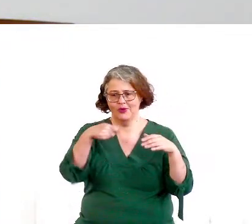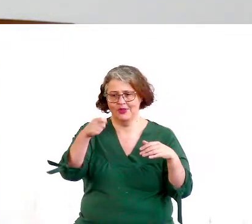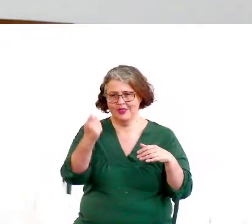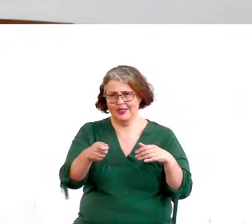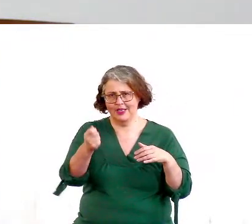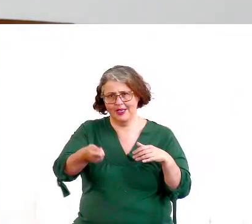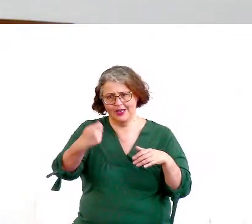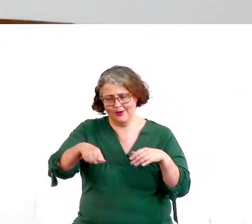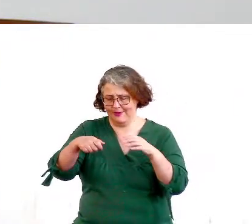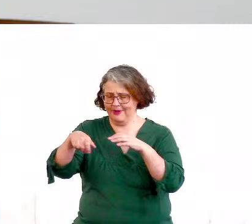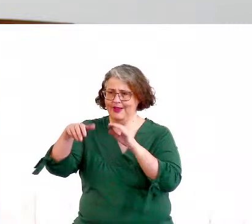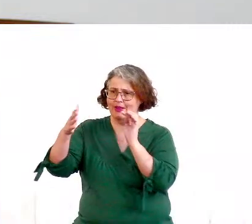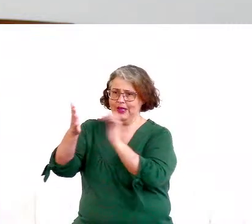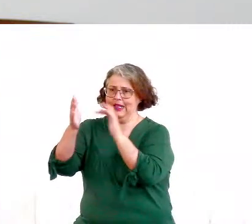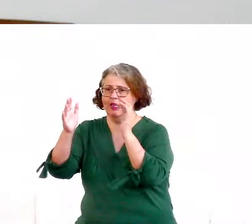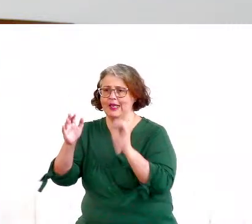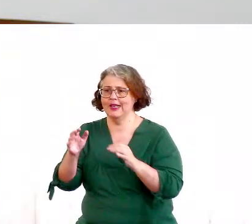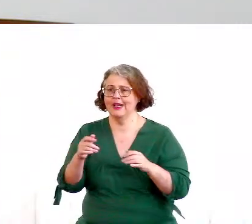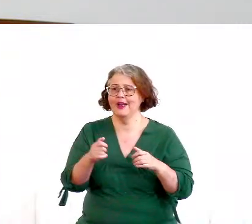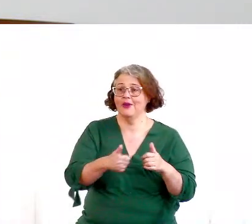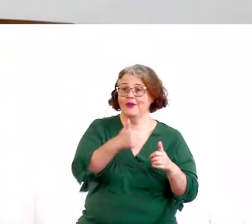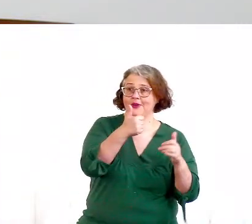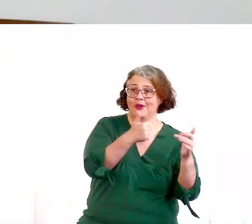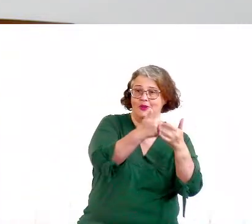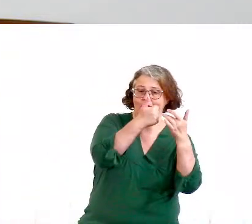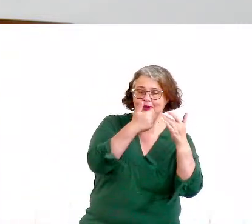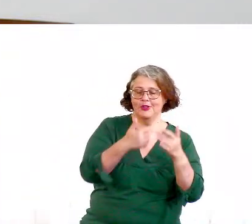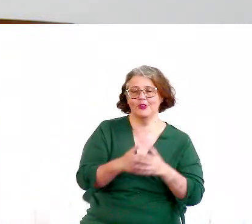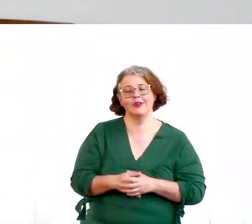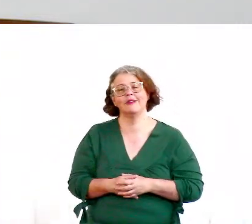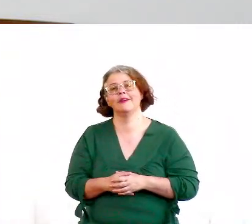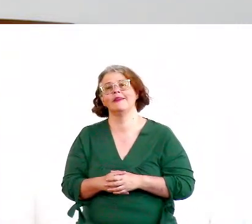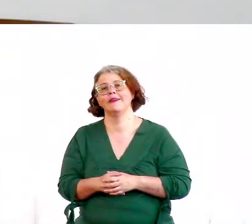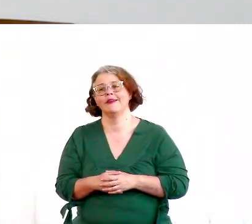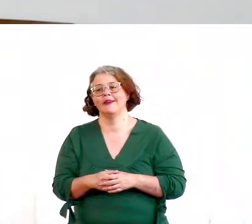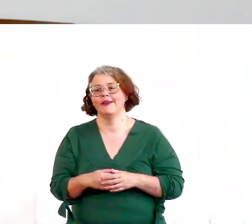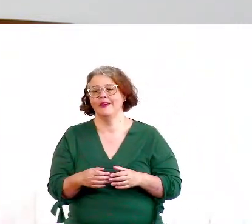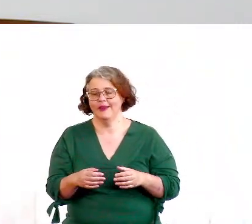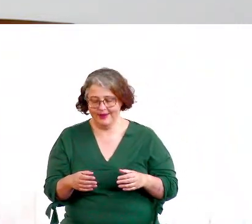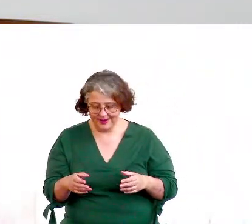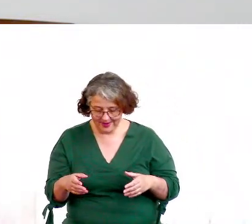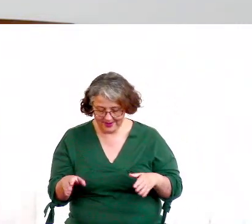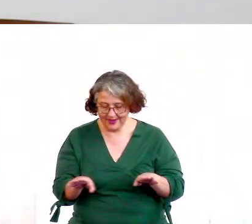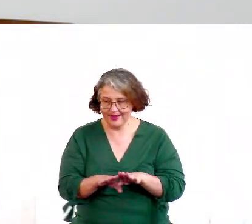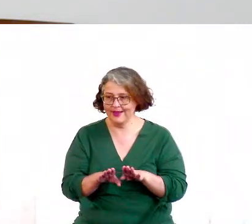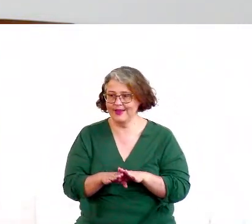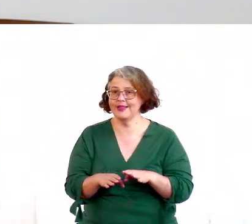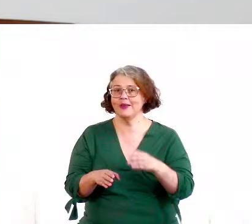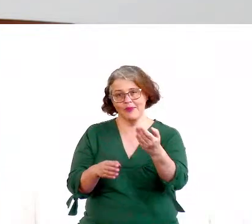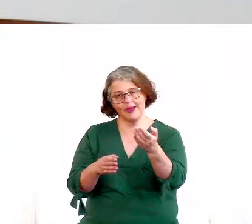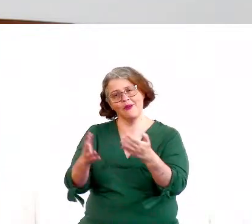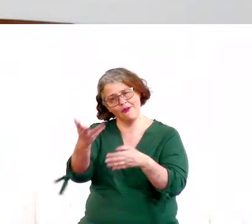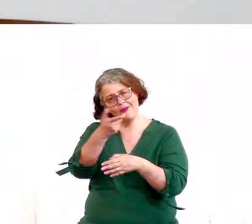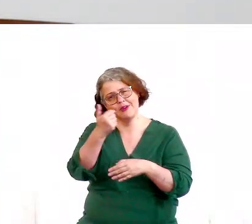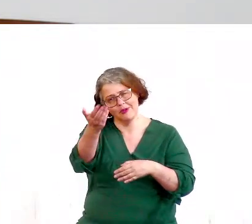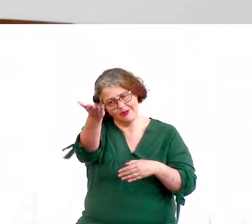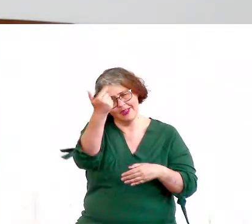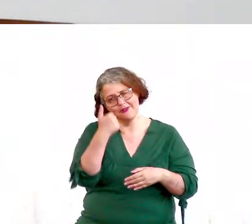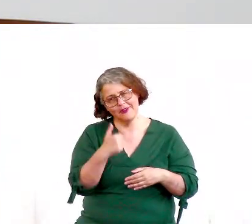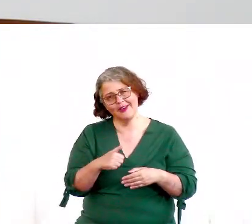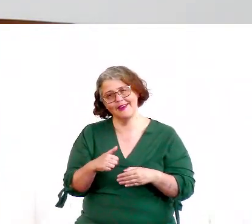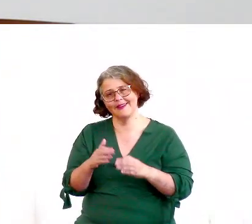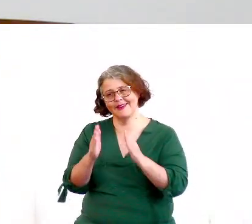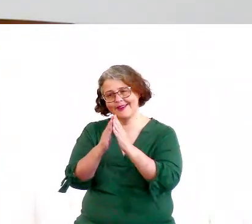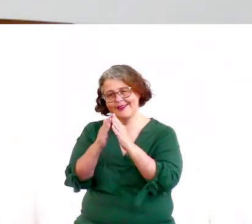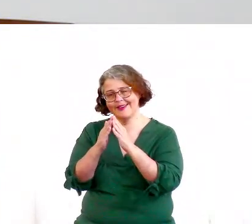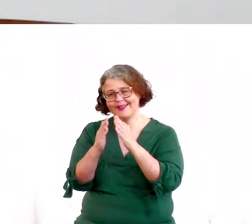ao vivo, você será notificado. E também é convidadíssimo a estar conosco aqui na Rua Roma 465, no bairro da Lapa, em São